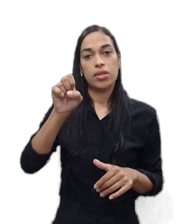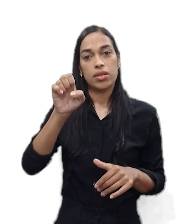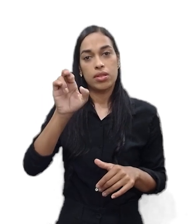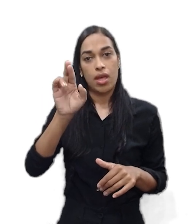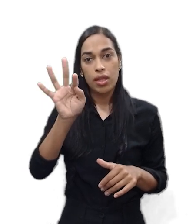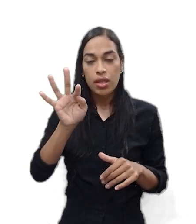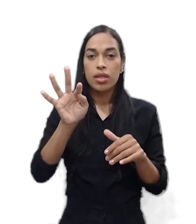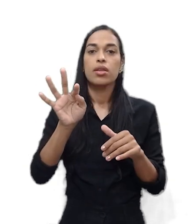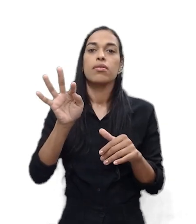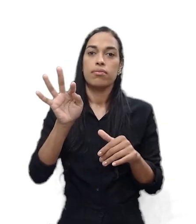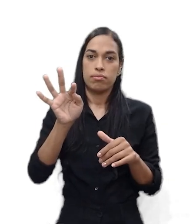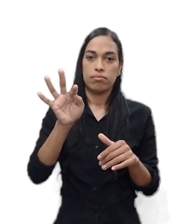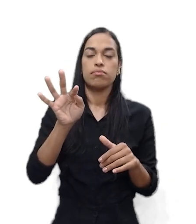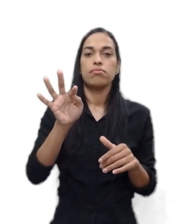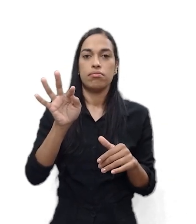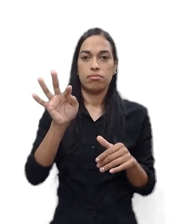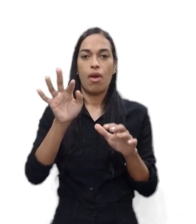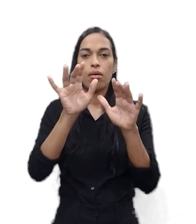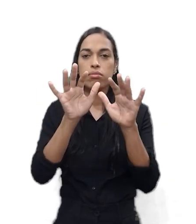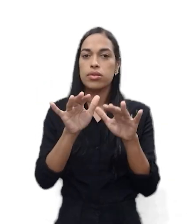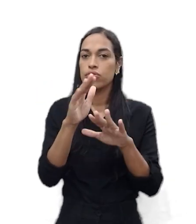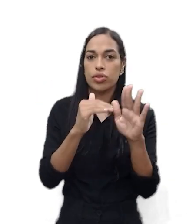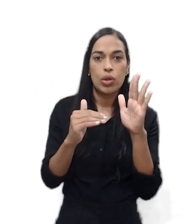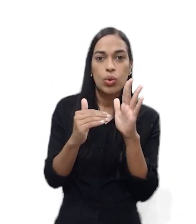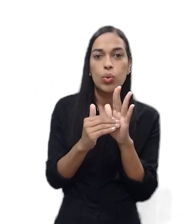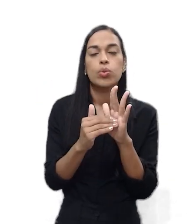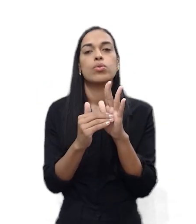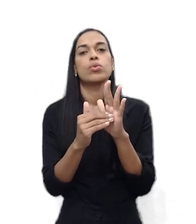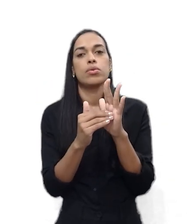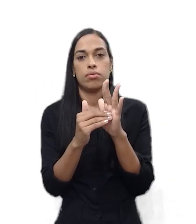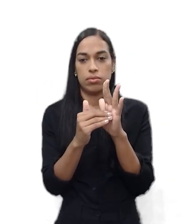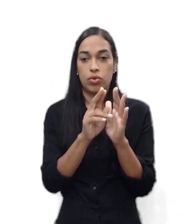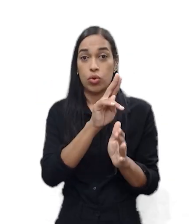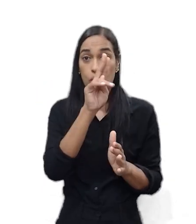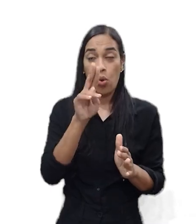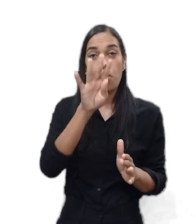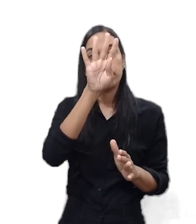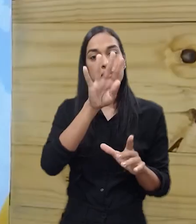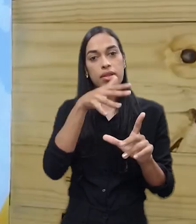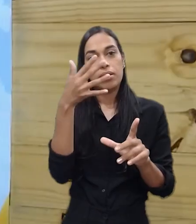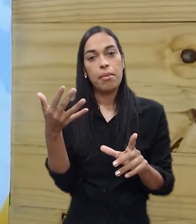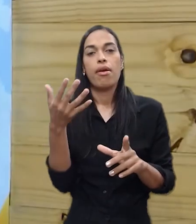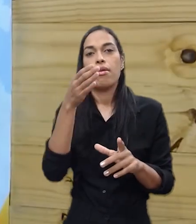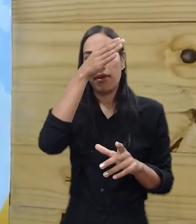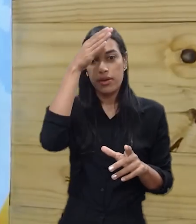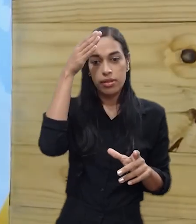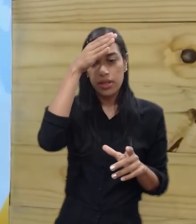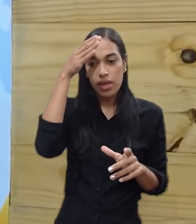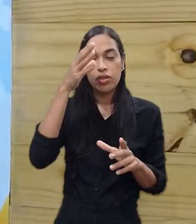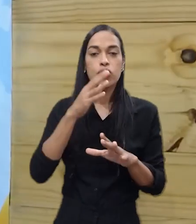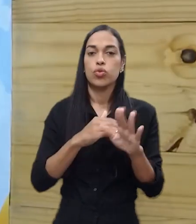vai digitar essas sintaxes: insert, into, nome da tabela,